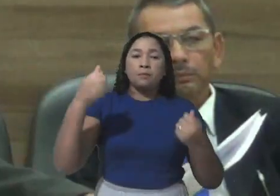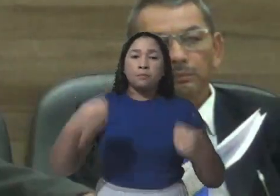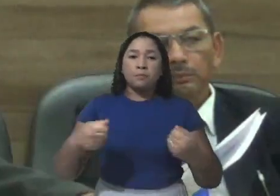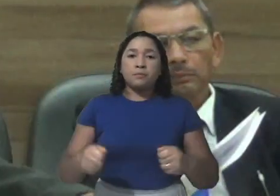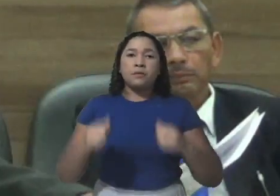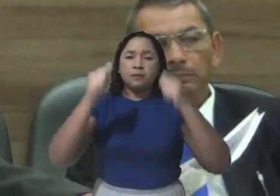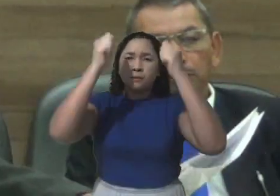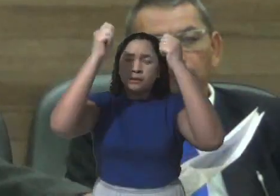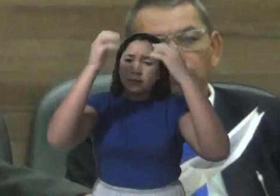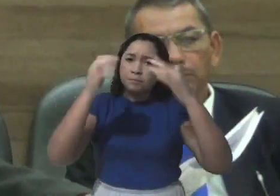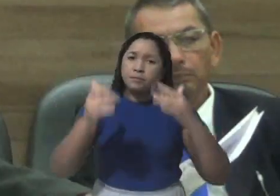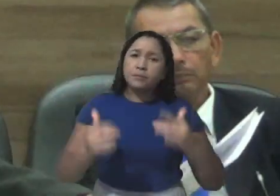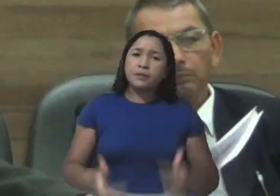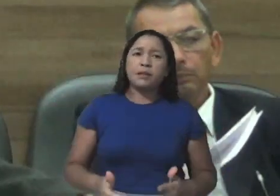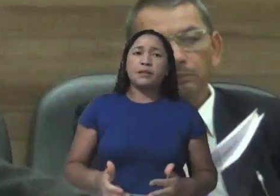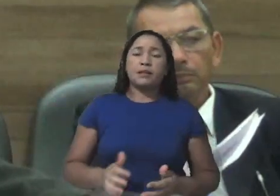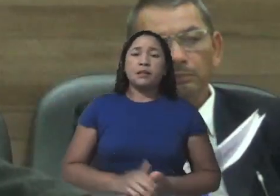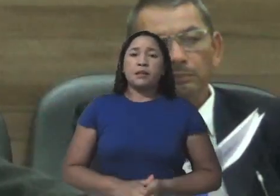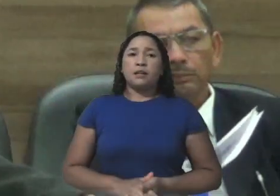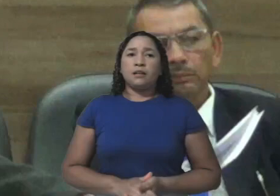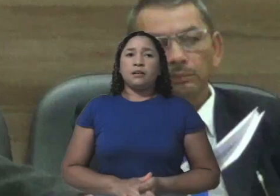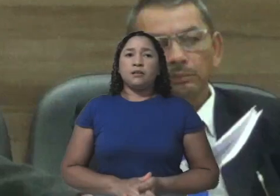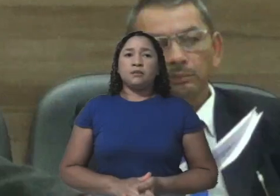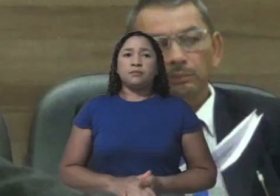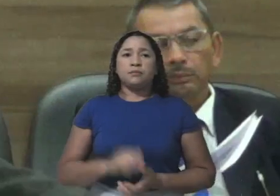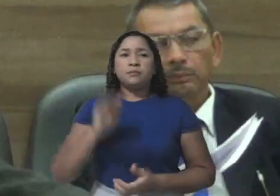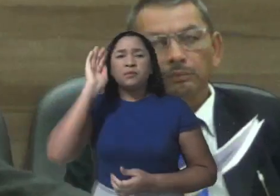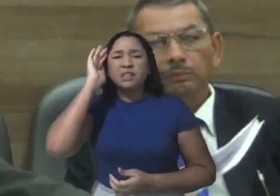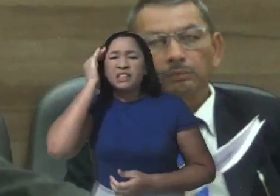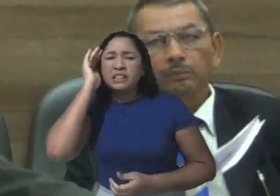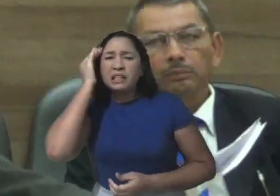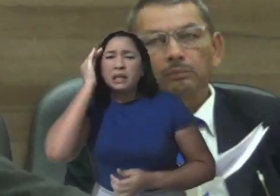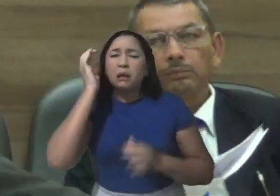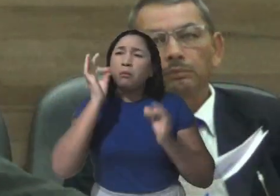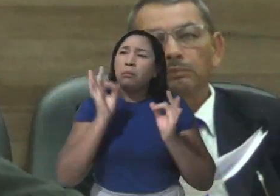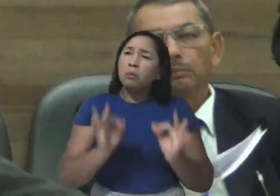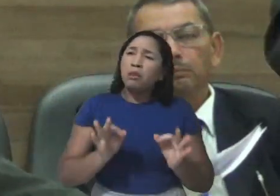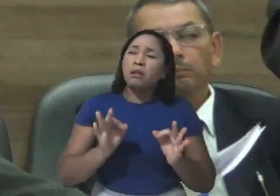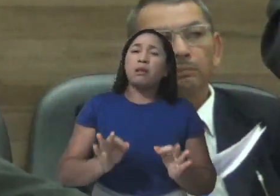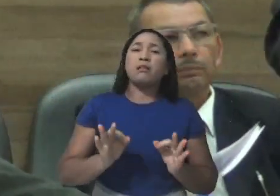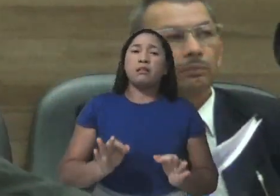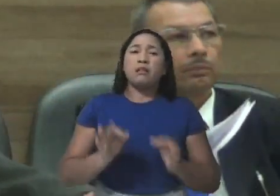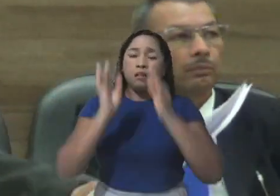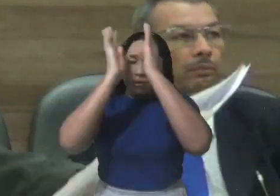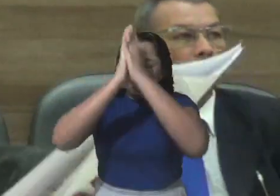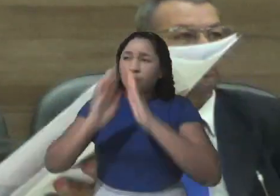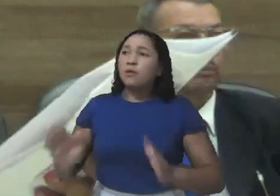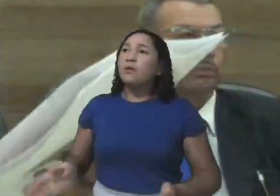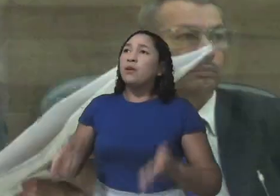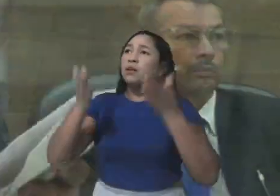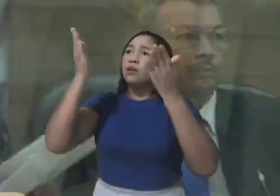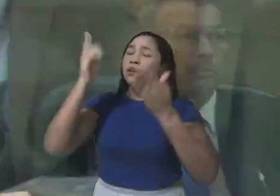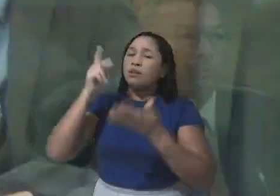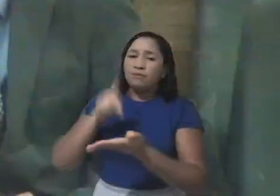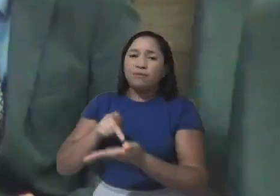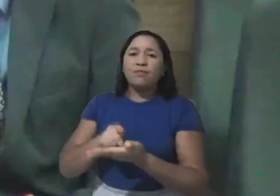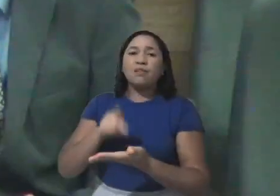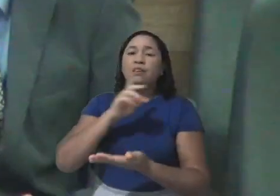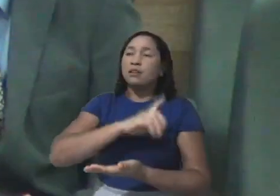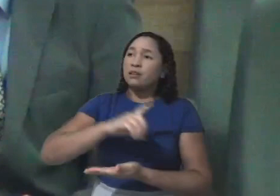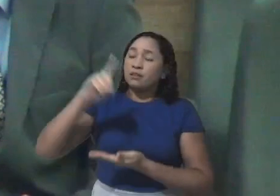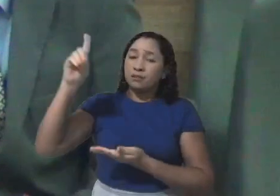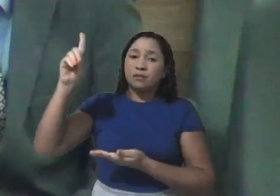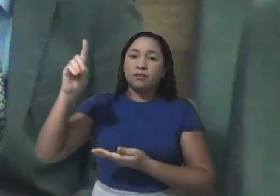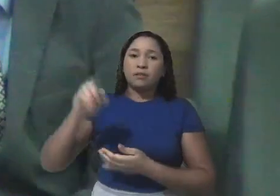e compreendida para uma adoração consciente a Deus.